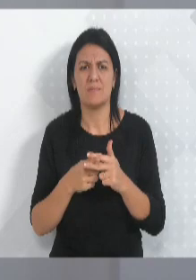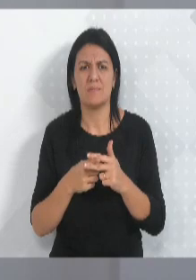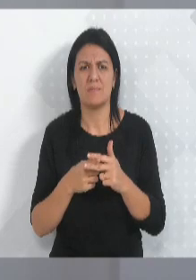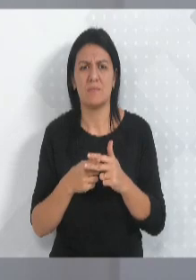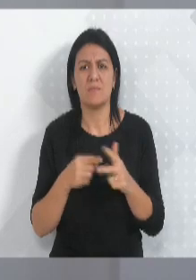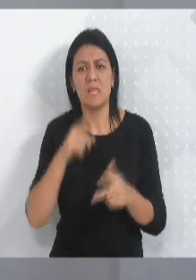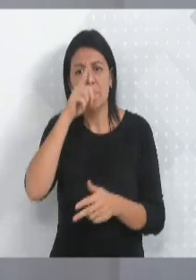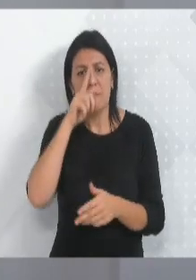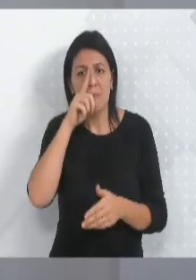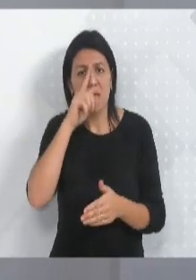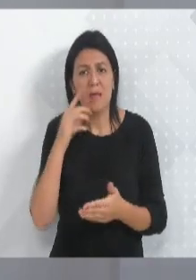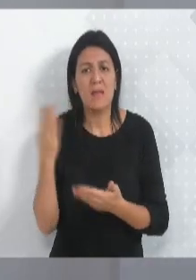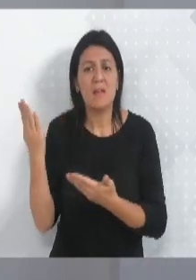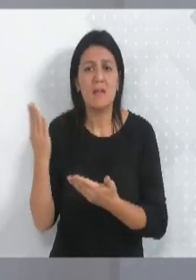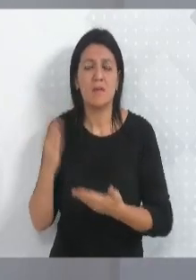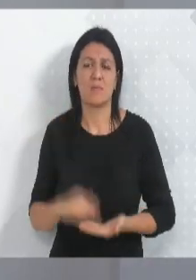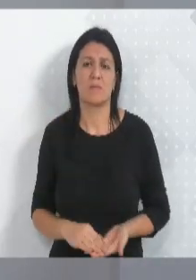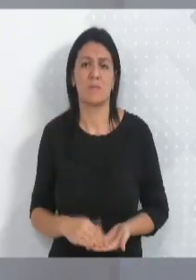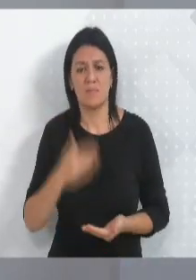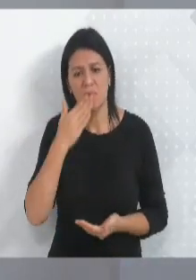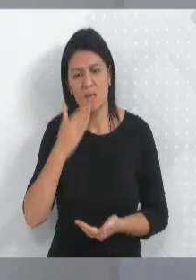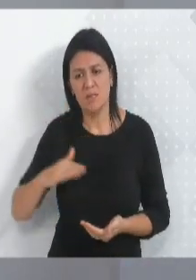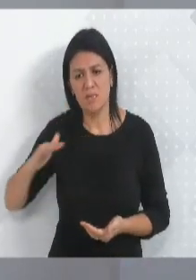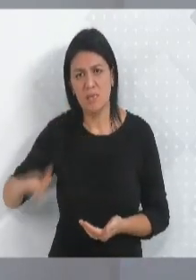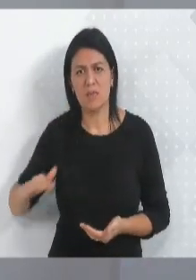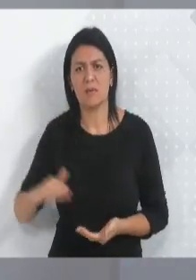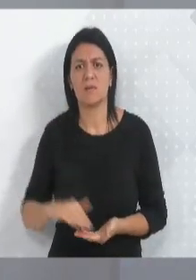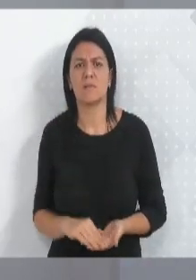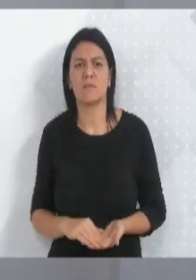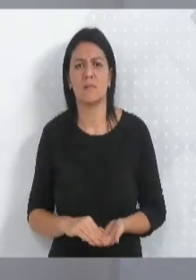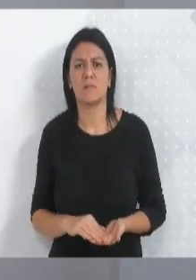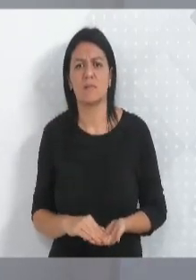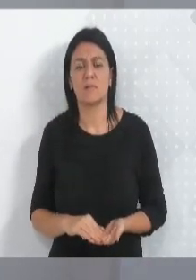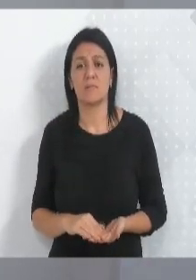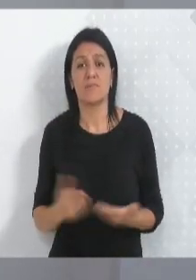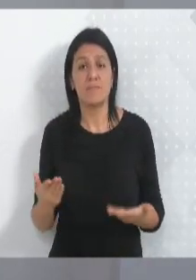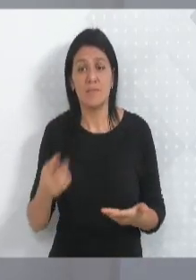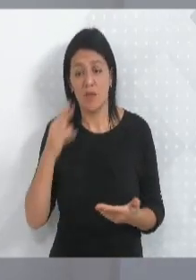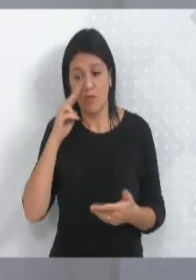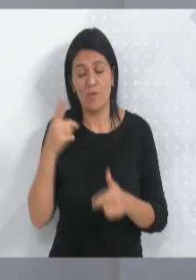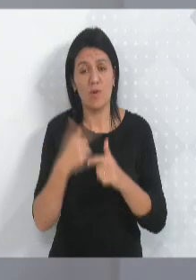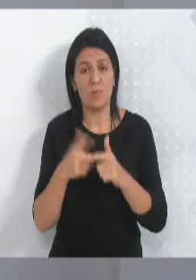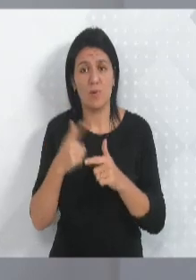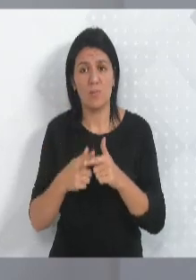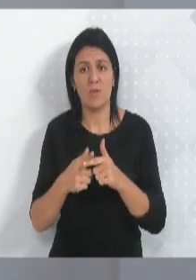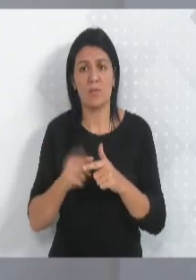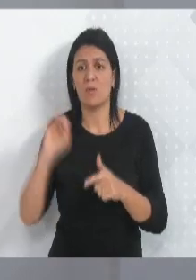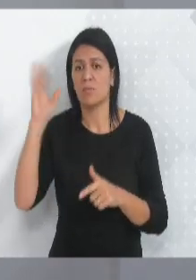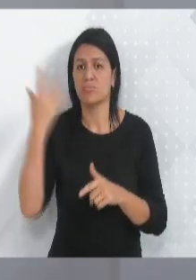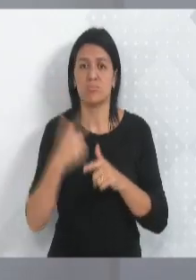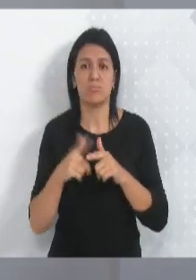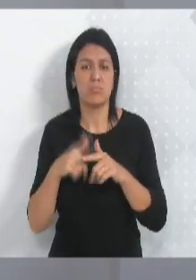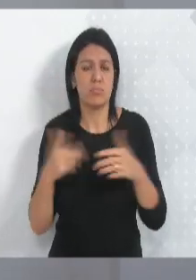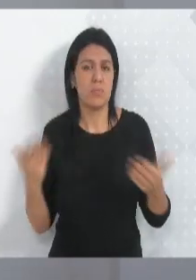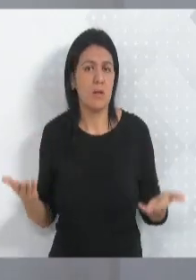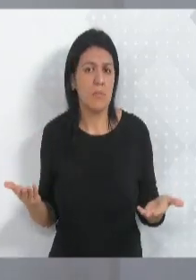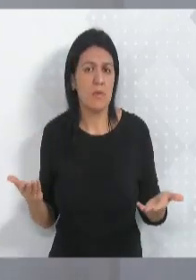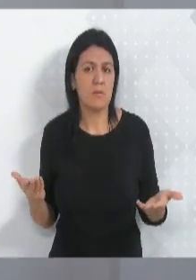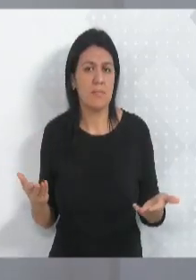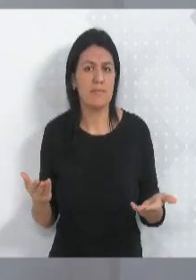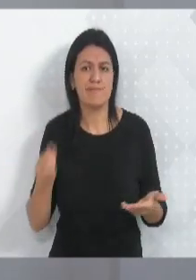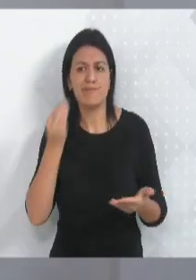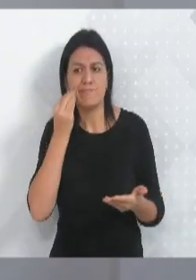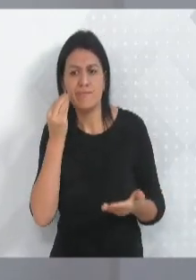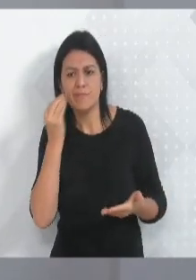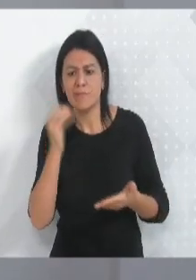o risco para as nossas crianças. O secretário esteve lá de manhã, viu o problema, está resolvendo, vão resolver, né, tiraram a água